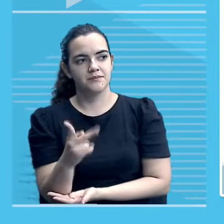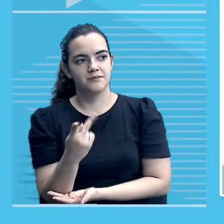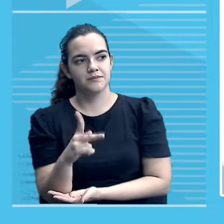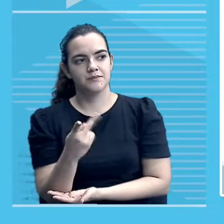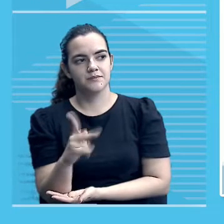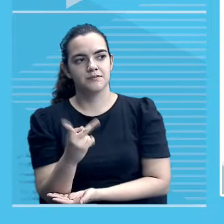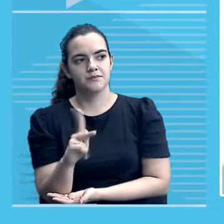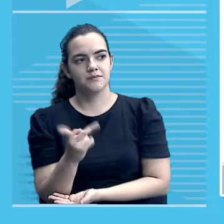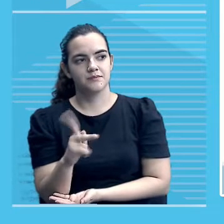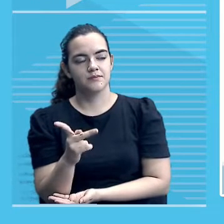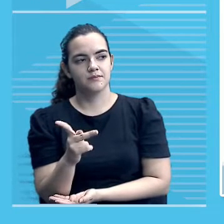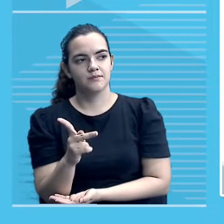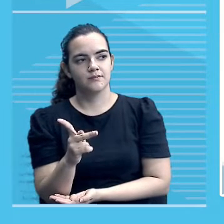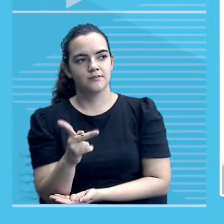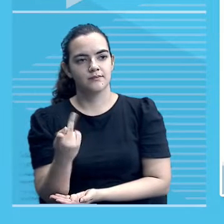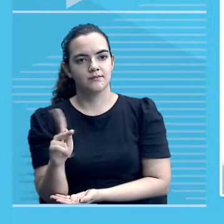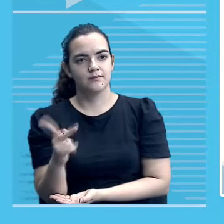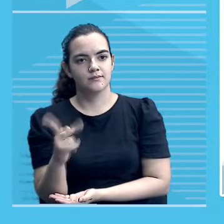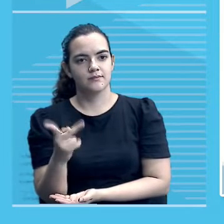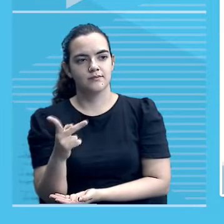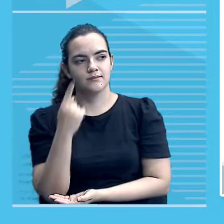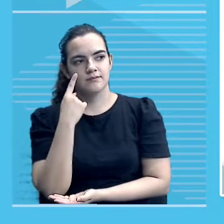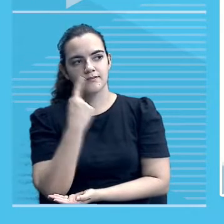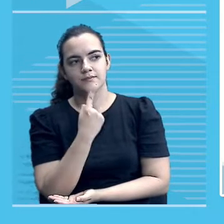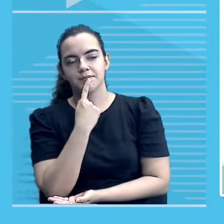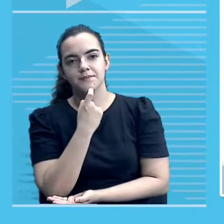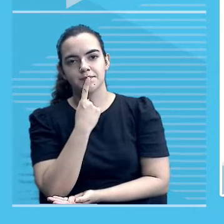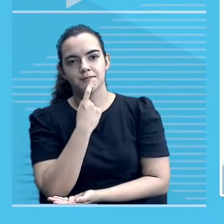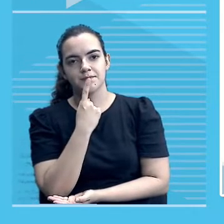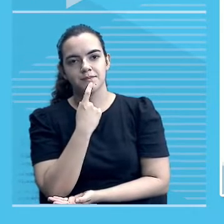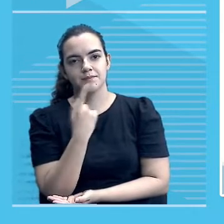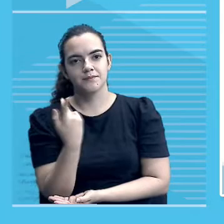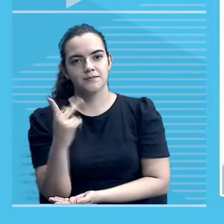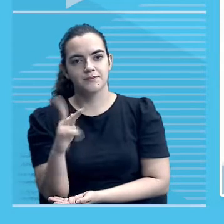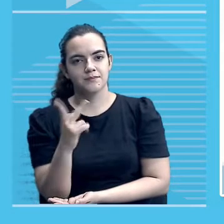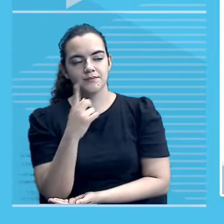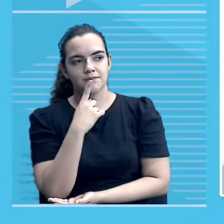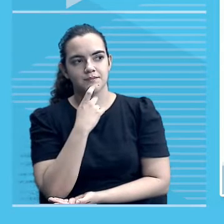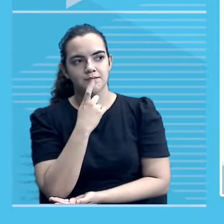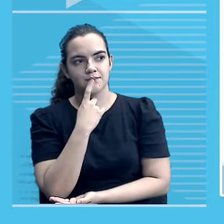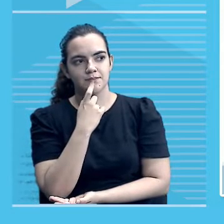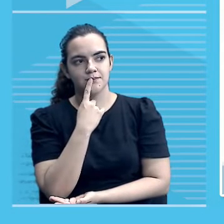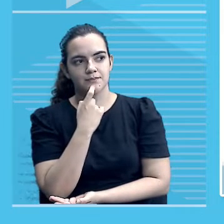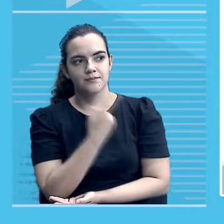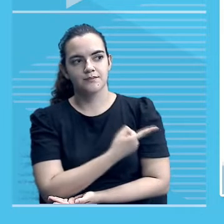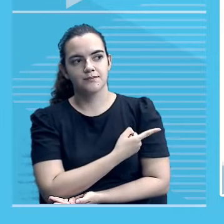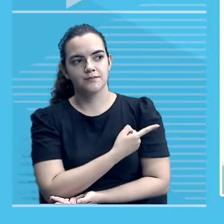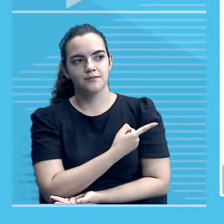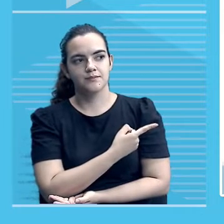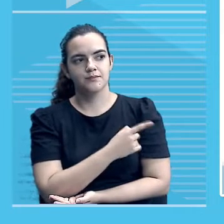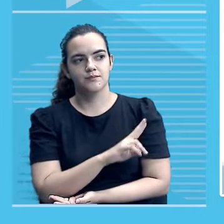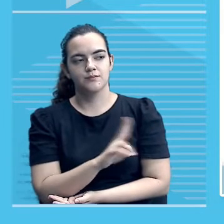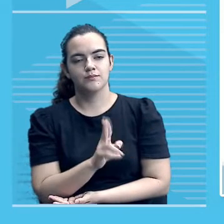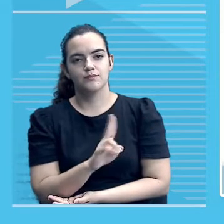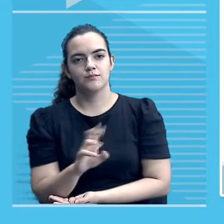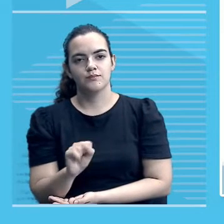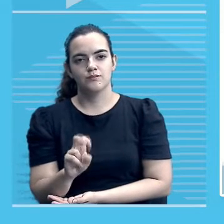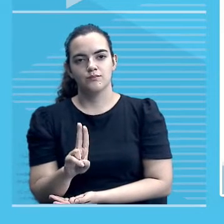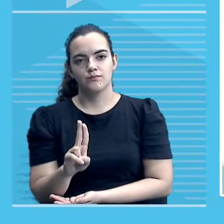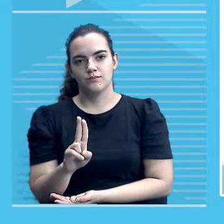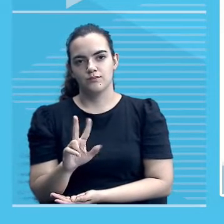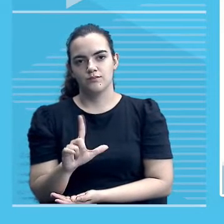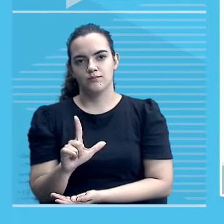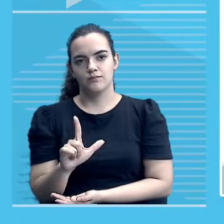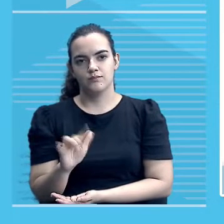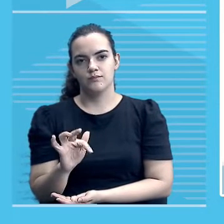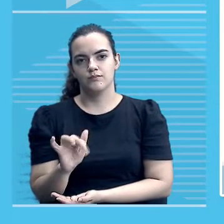sal apareceu? Hidrogênio nele é um sal ácido, certo? Aqui é o chamado sulfato ácido de sódio,